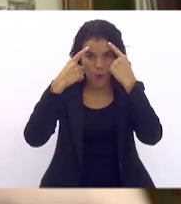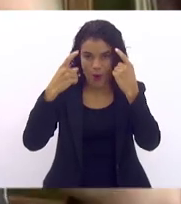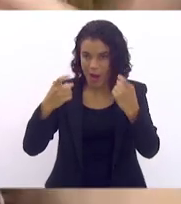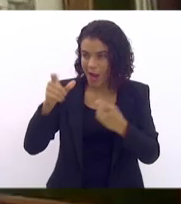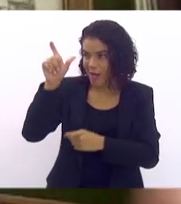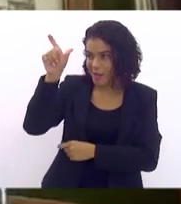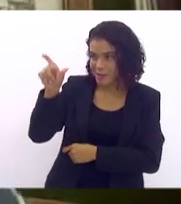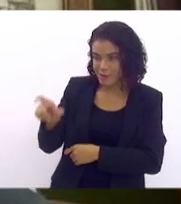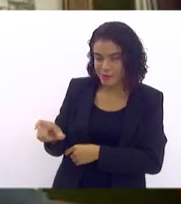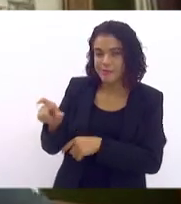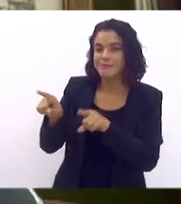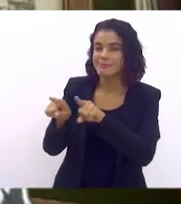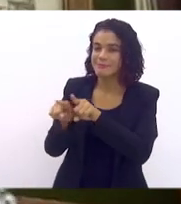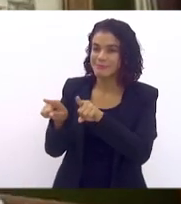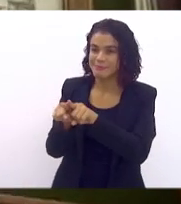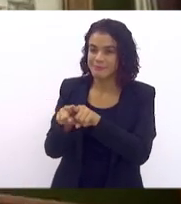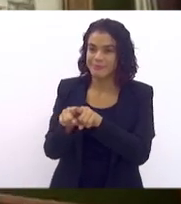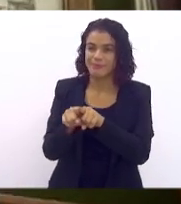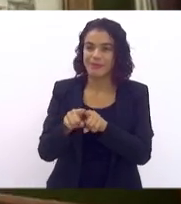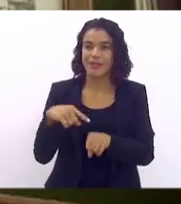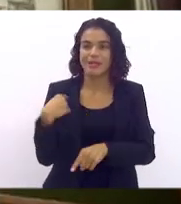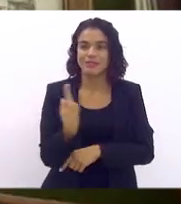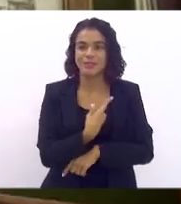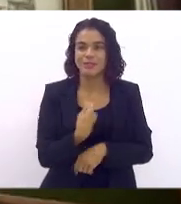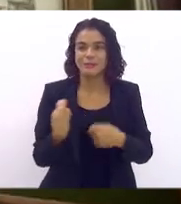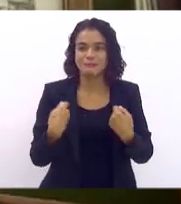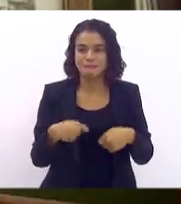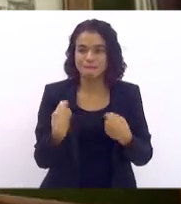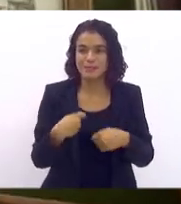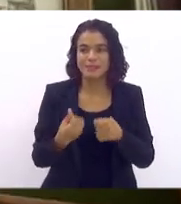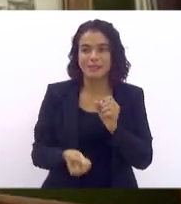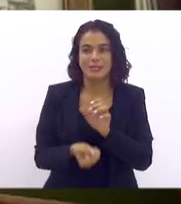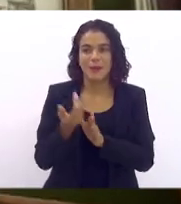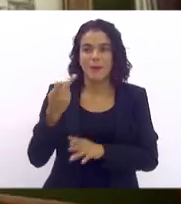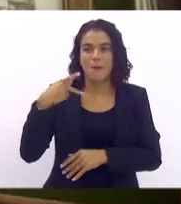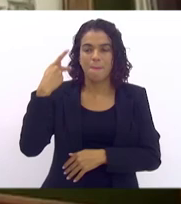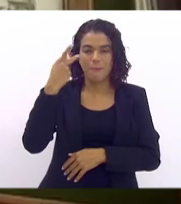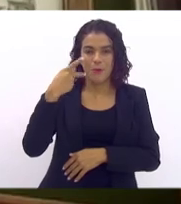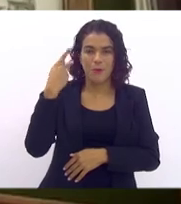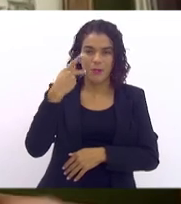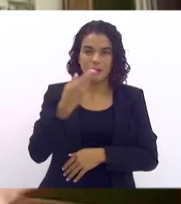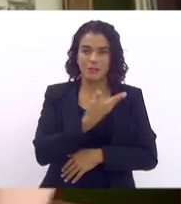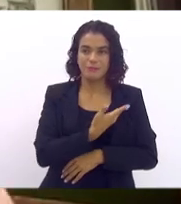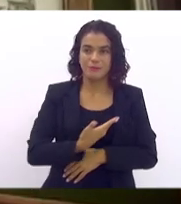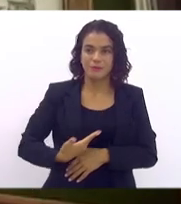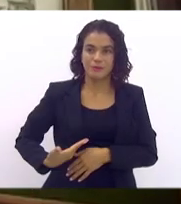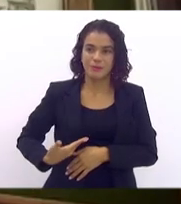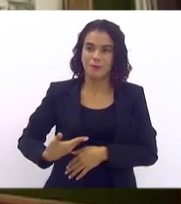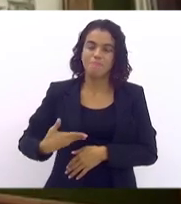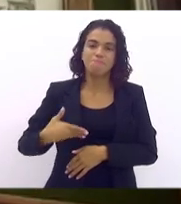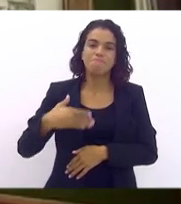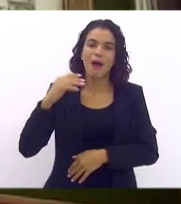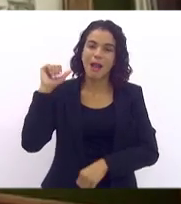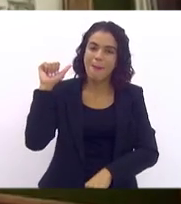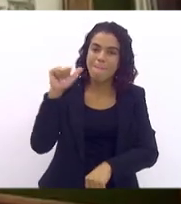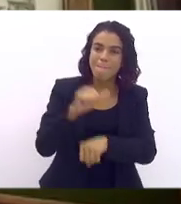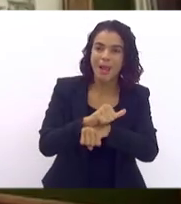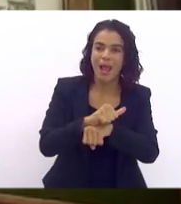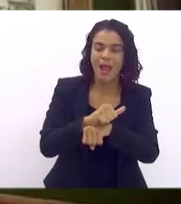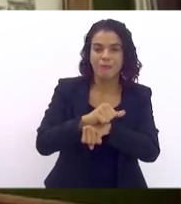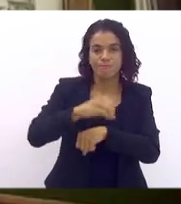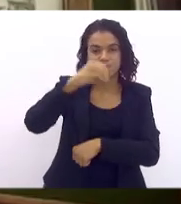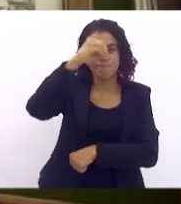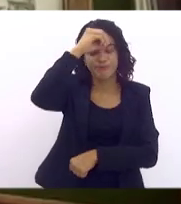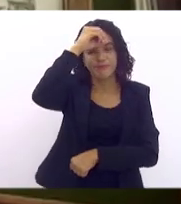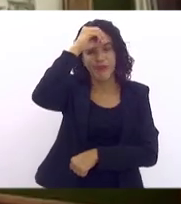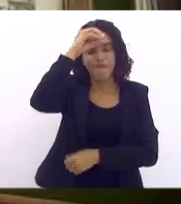coisa. E por fim, a gente precisa ter uma política pública para combater o analfabetismo